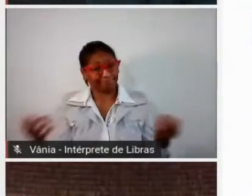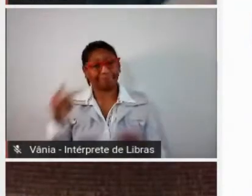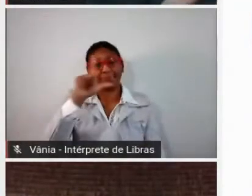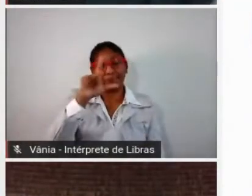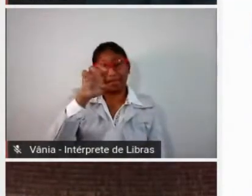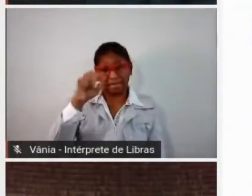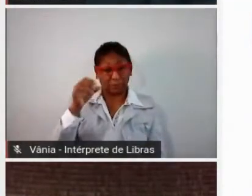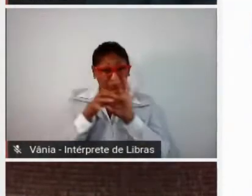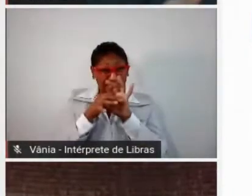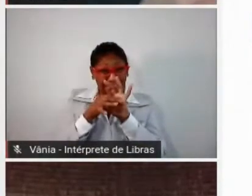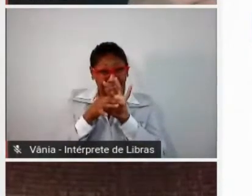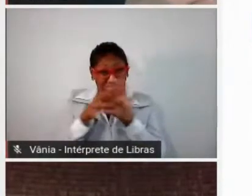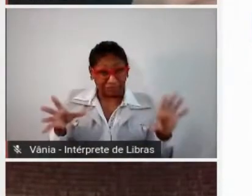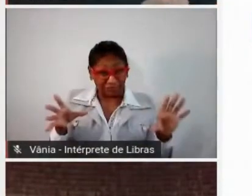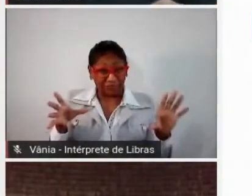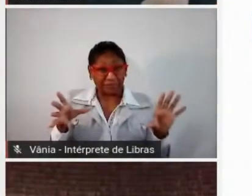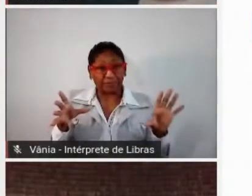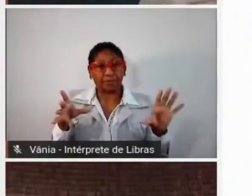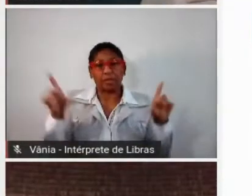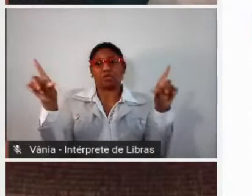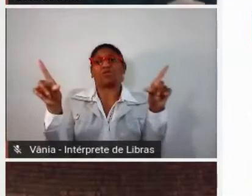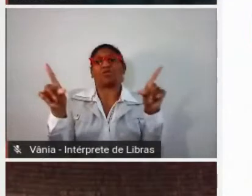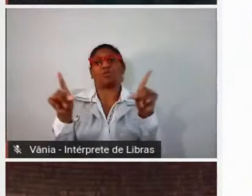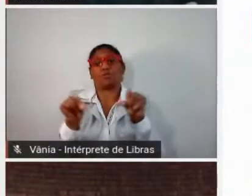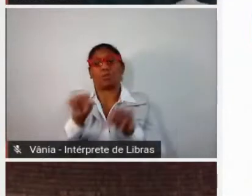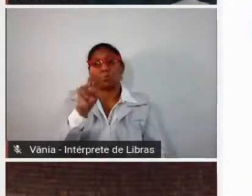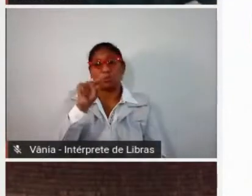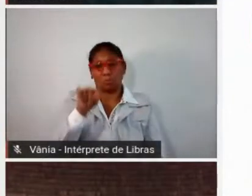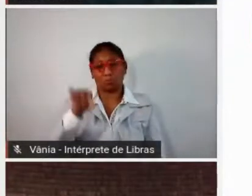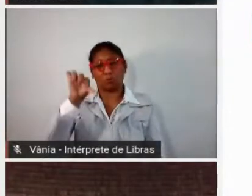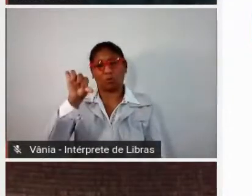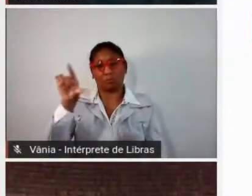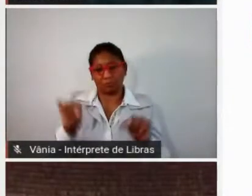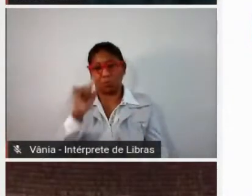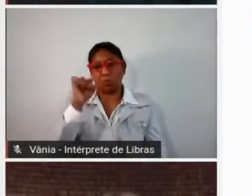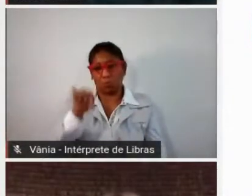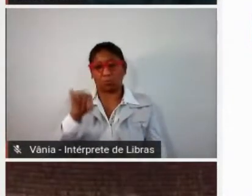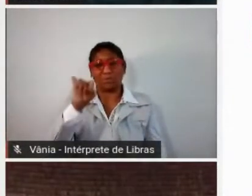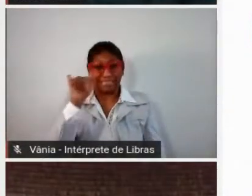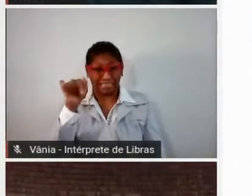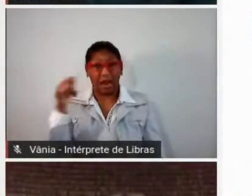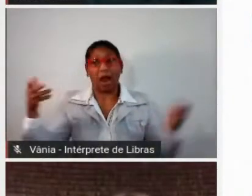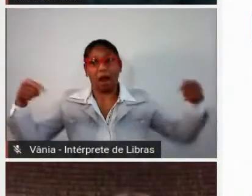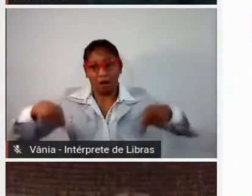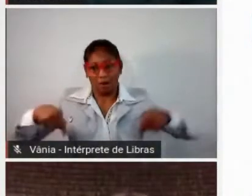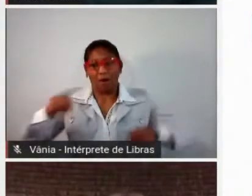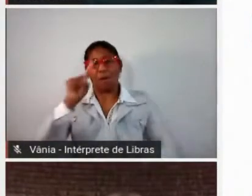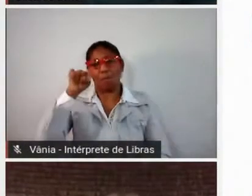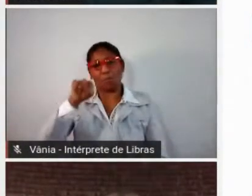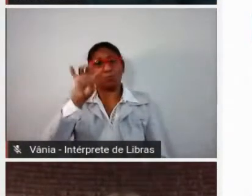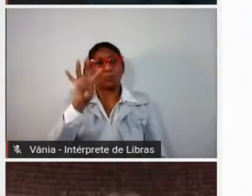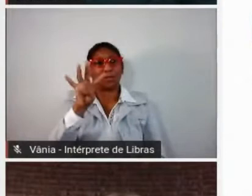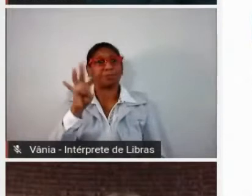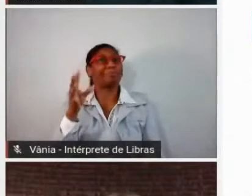na macro-região missioneira caiu de 2,9 para 1,7 e agora para 1,4. Está observando aí uma redução